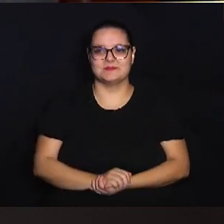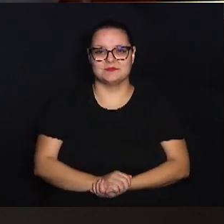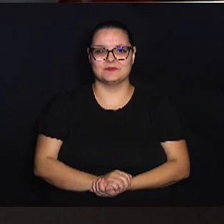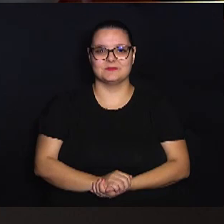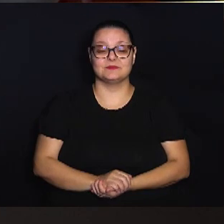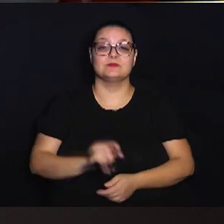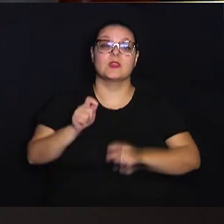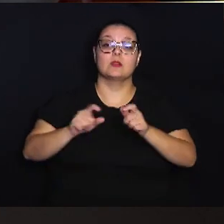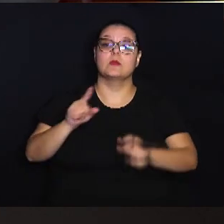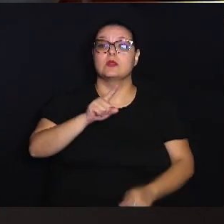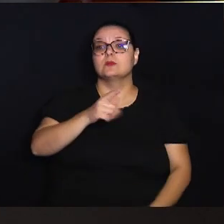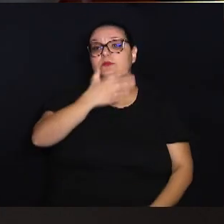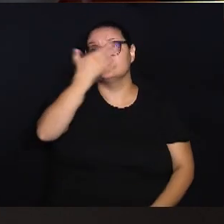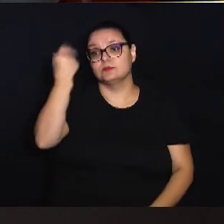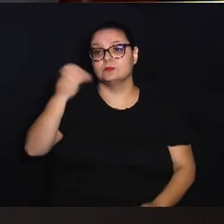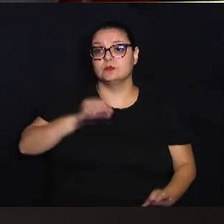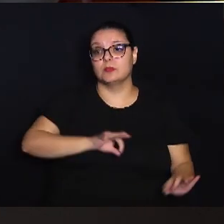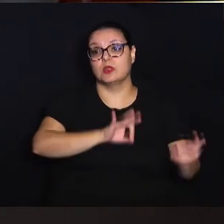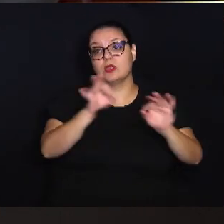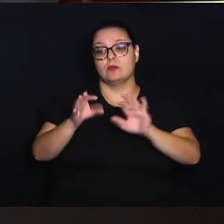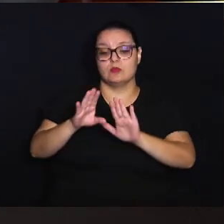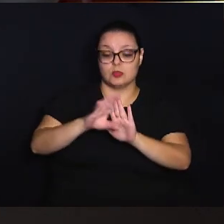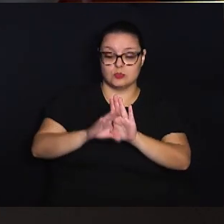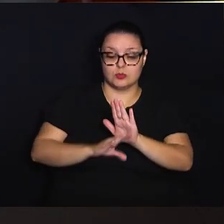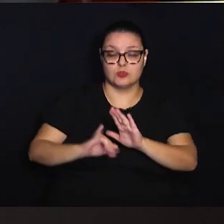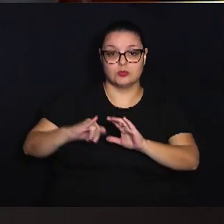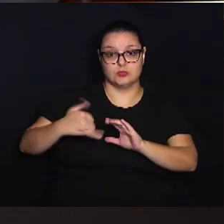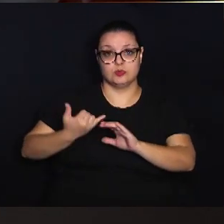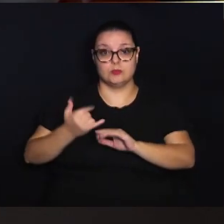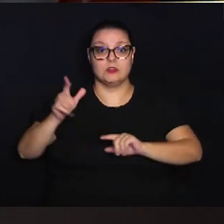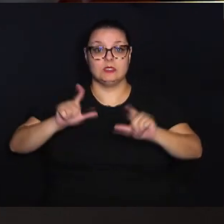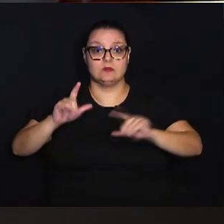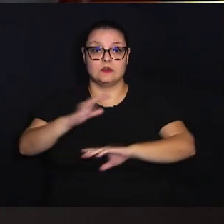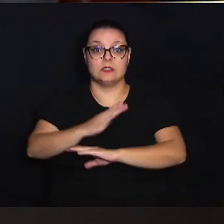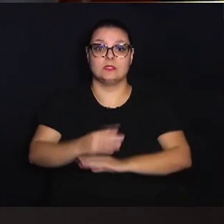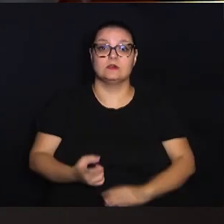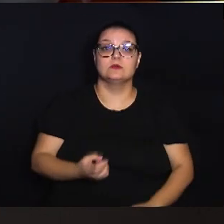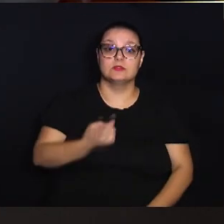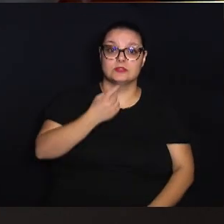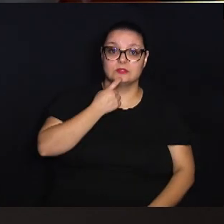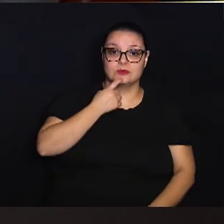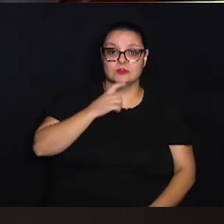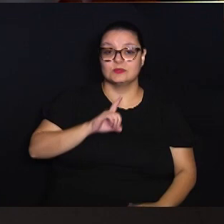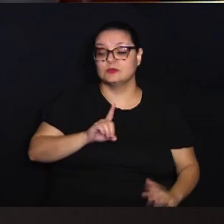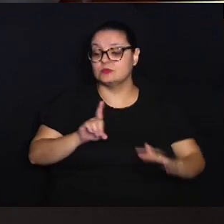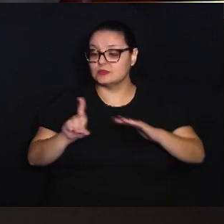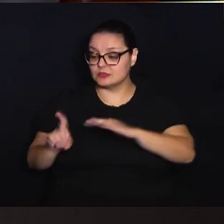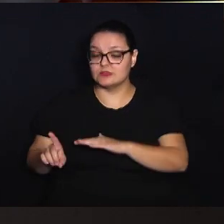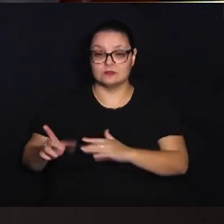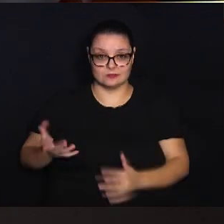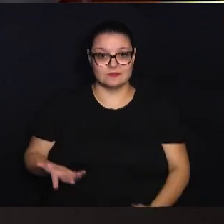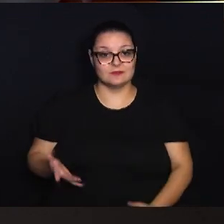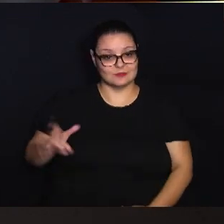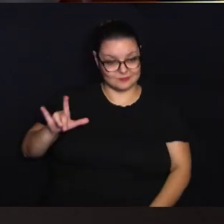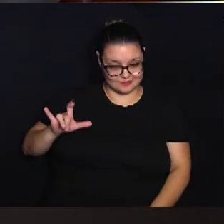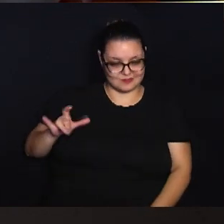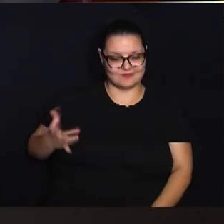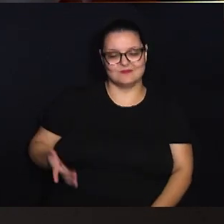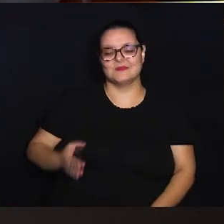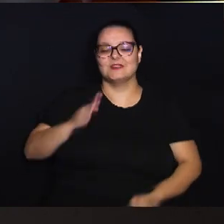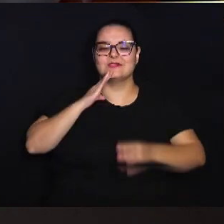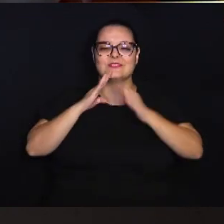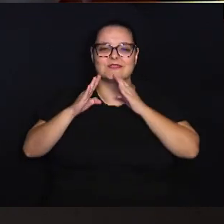oportunidade. Obrigado. Pessoal, não se esqueçam de acompanhar a nossa programação no YouTube TV Câmara Campinas e de nos seguir nas redes sociais,